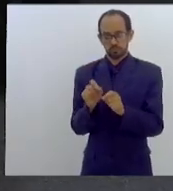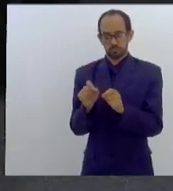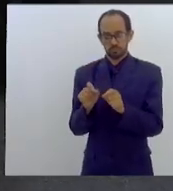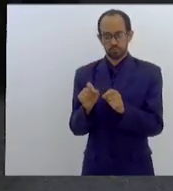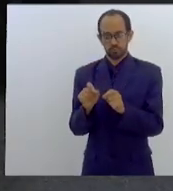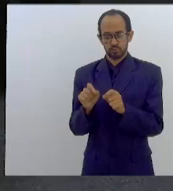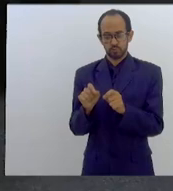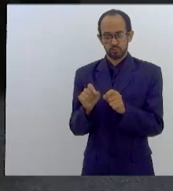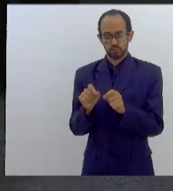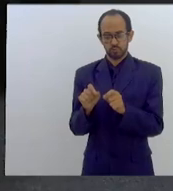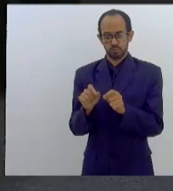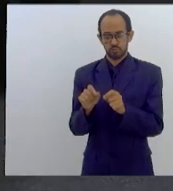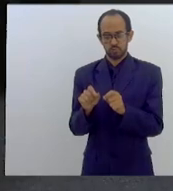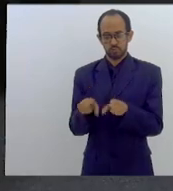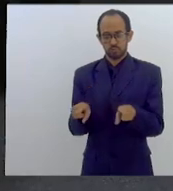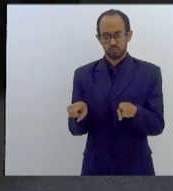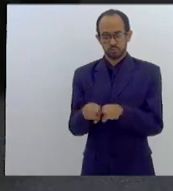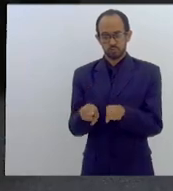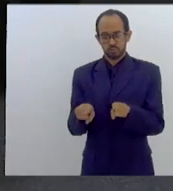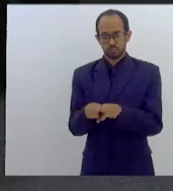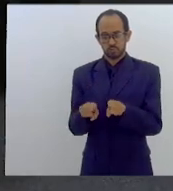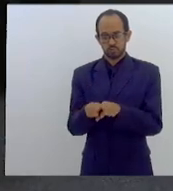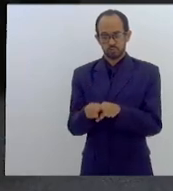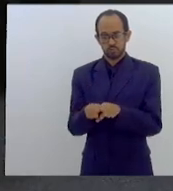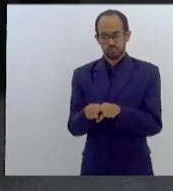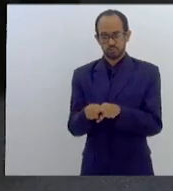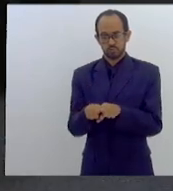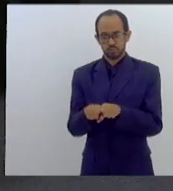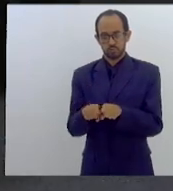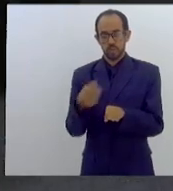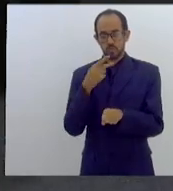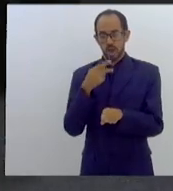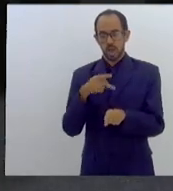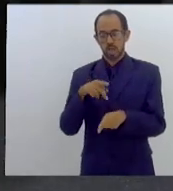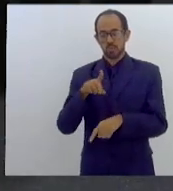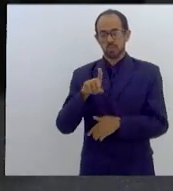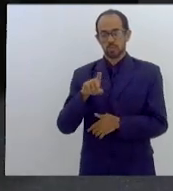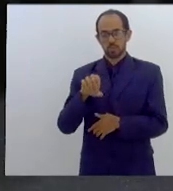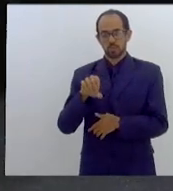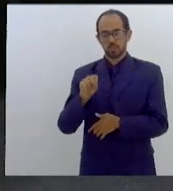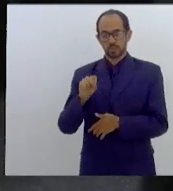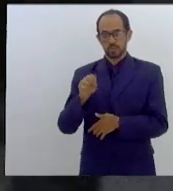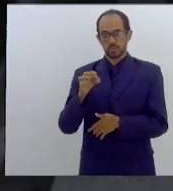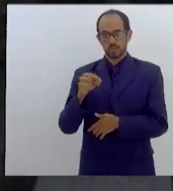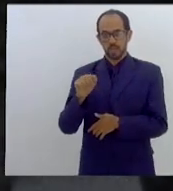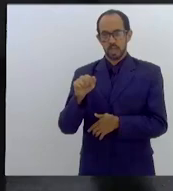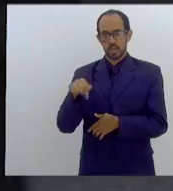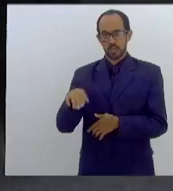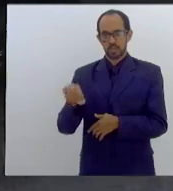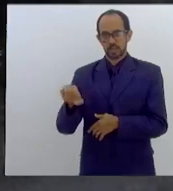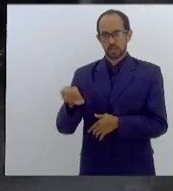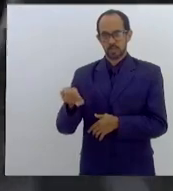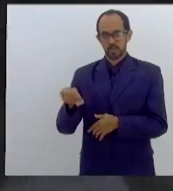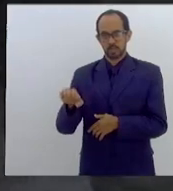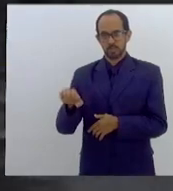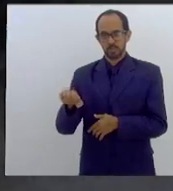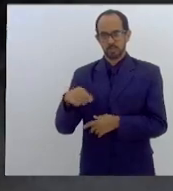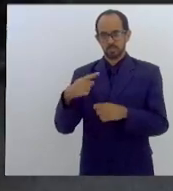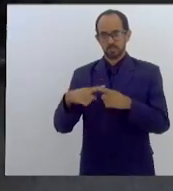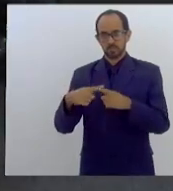concomitantemente, também discutir o destaque, para não fazer duas discussões. E no